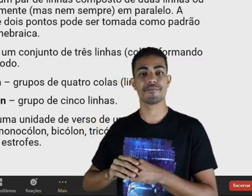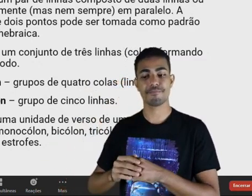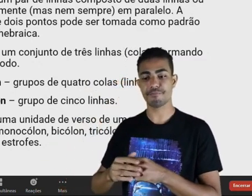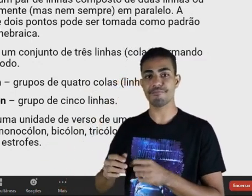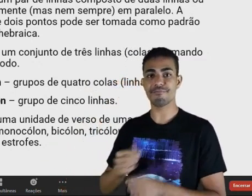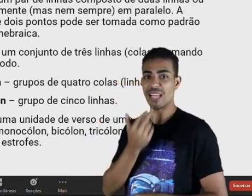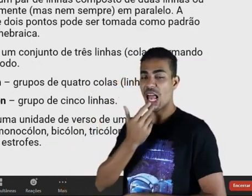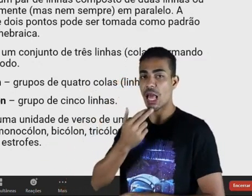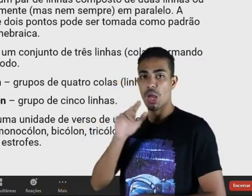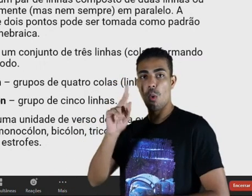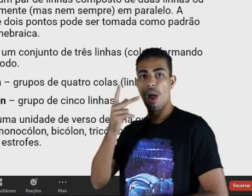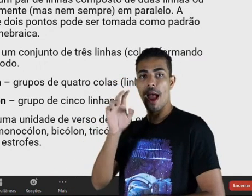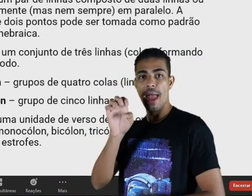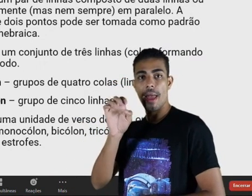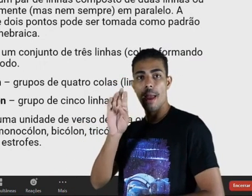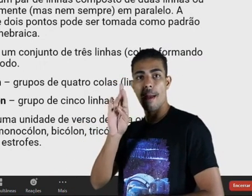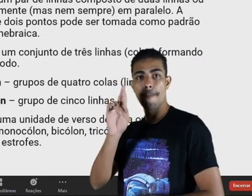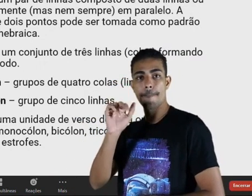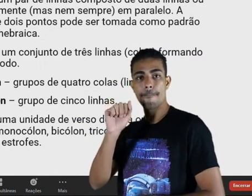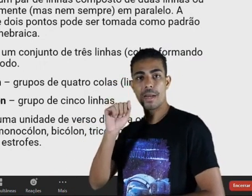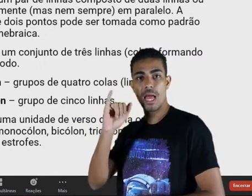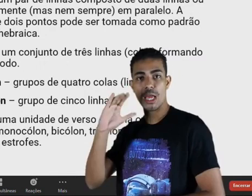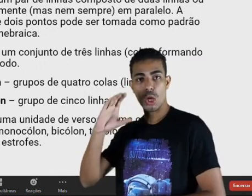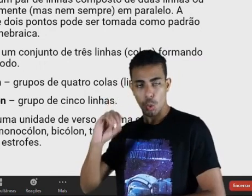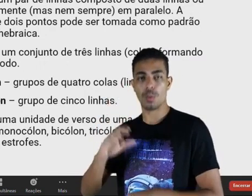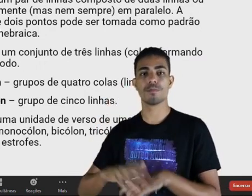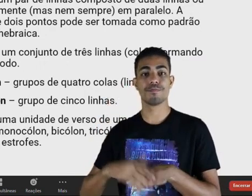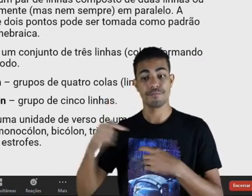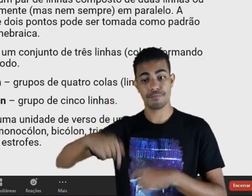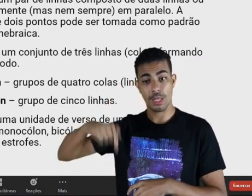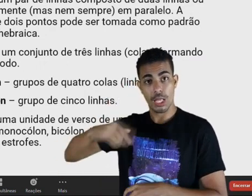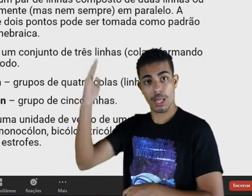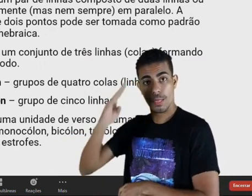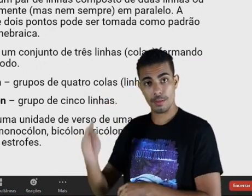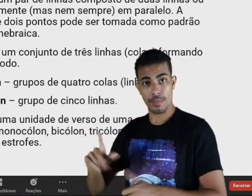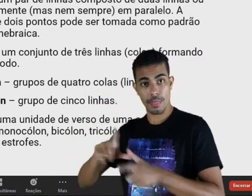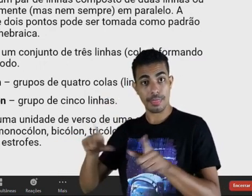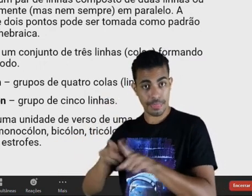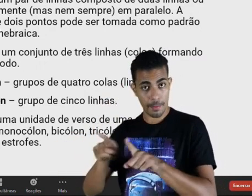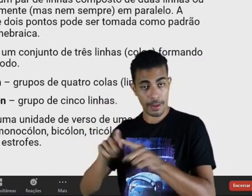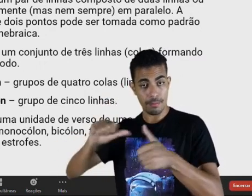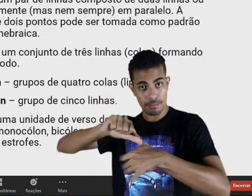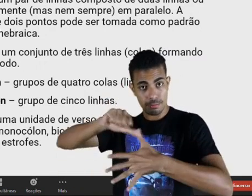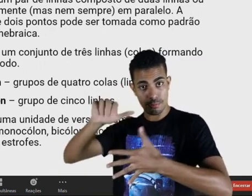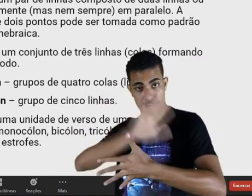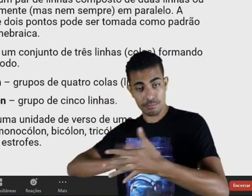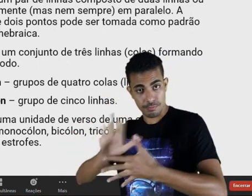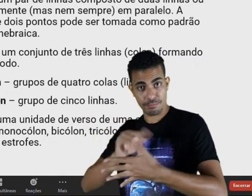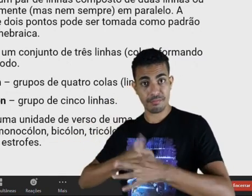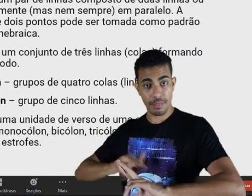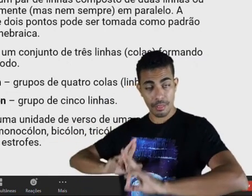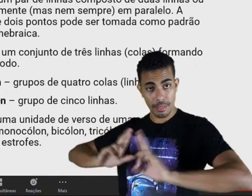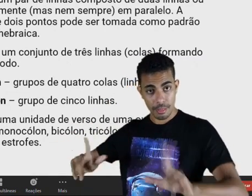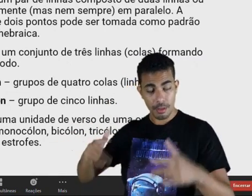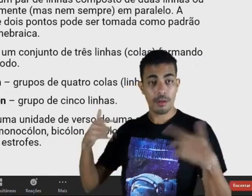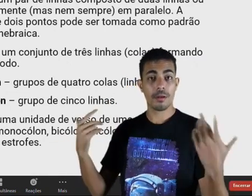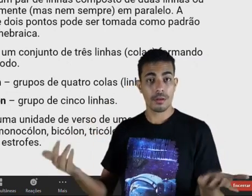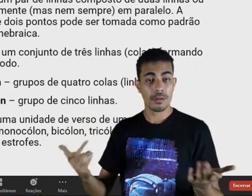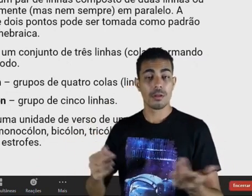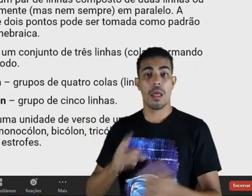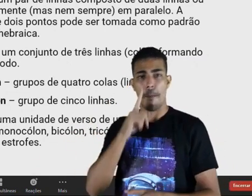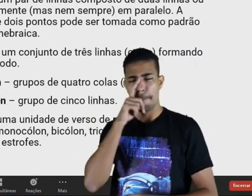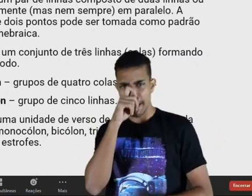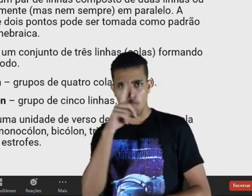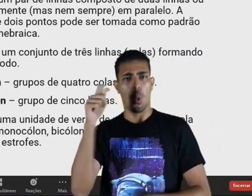que é importante prestar atenção na poesia. Para a gente aqui no Brasil e também na América Latina, não é diferente com os nossos irmãos